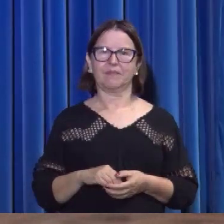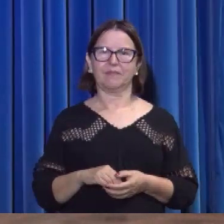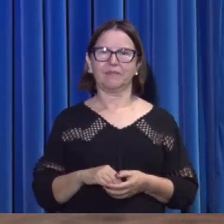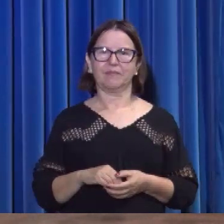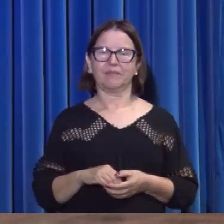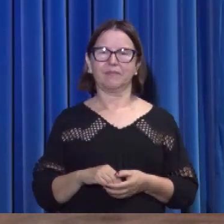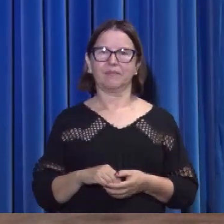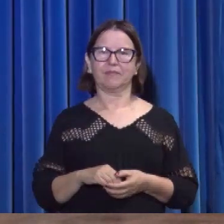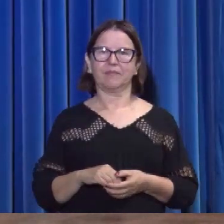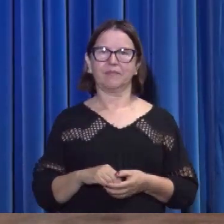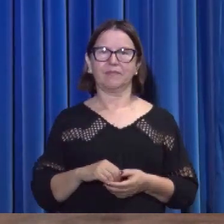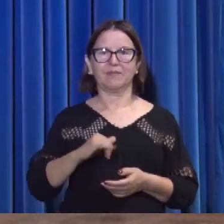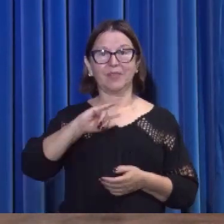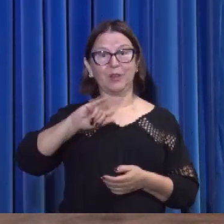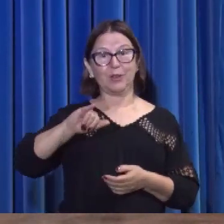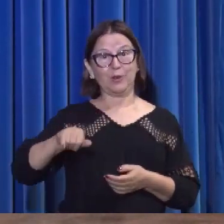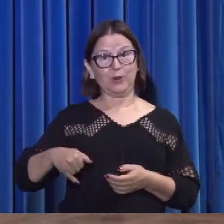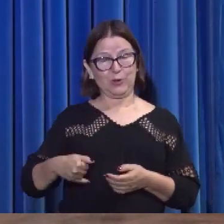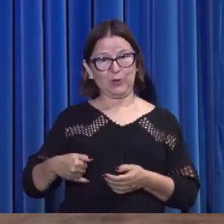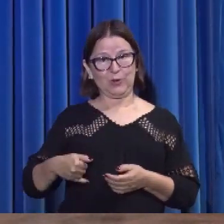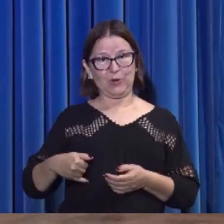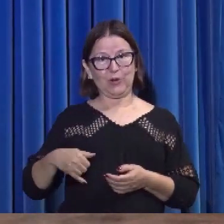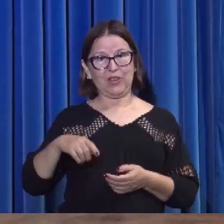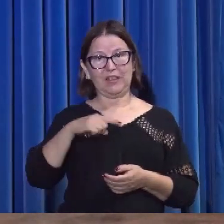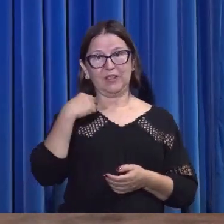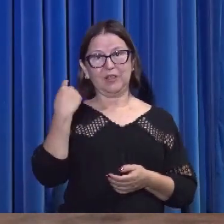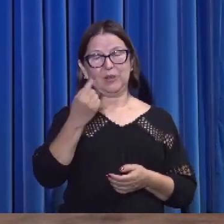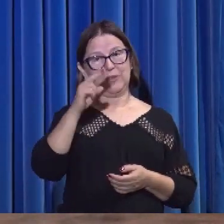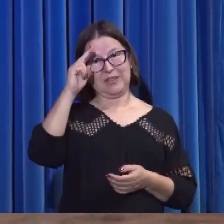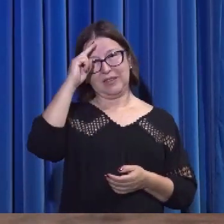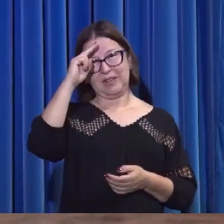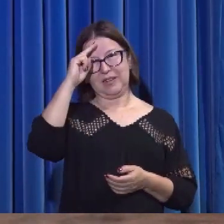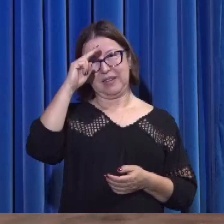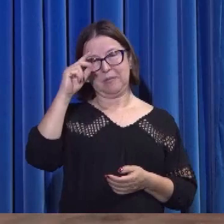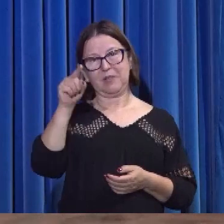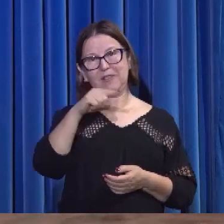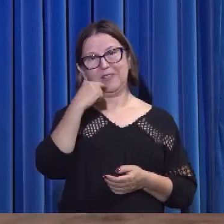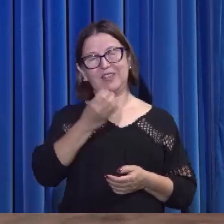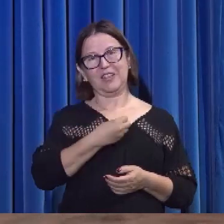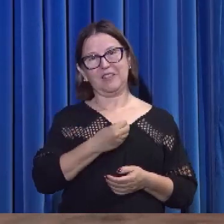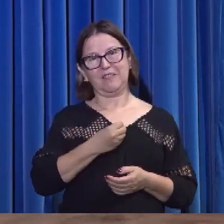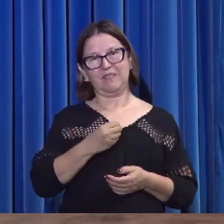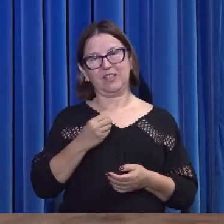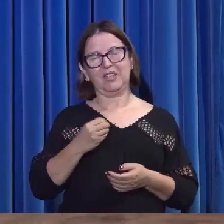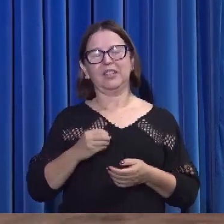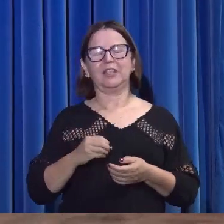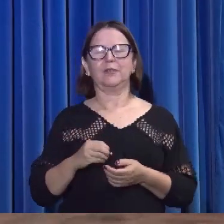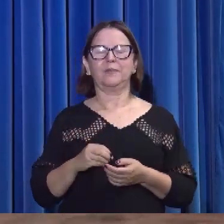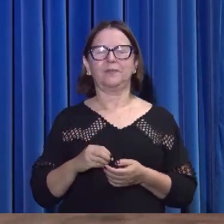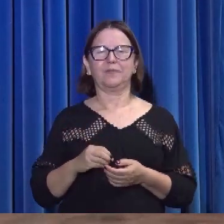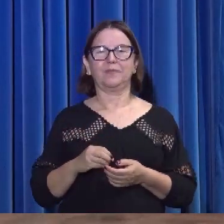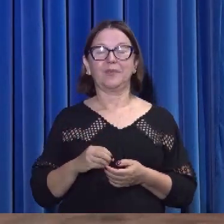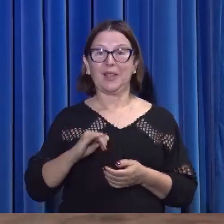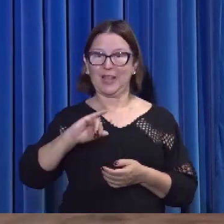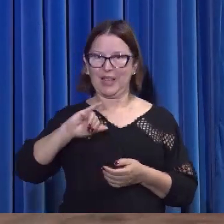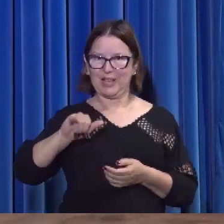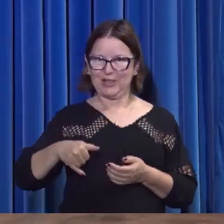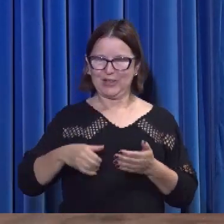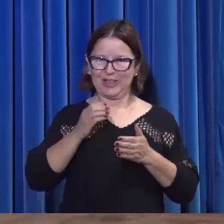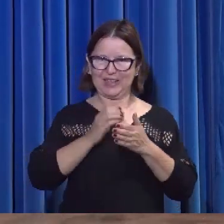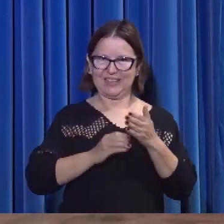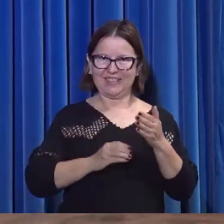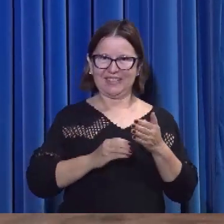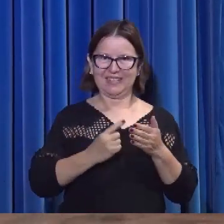Jó nos relembra da nossa finitude ao afirmar que, Jó 14, 1 e 2, o